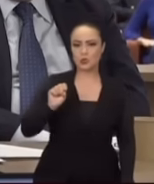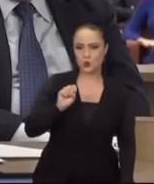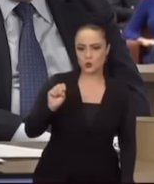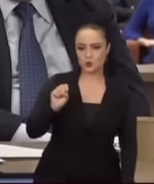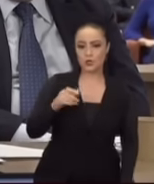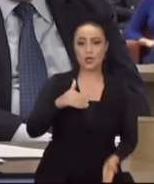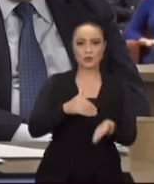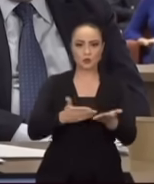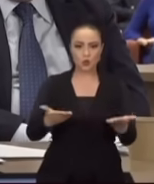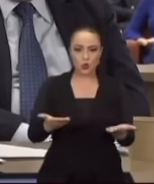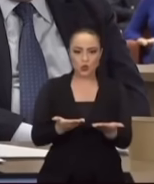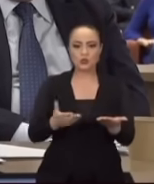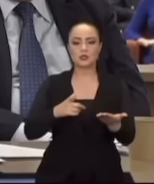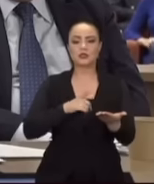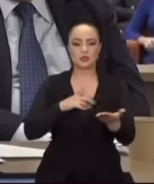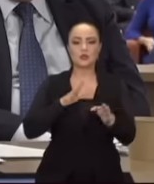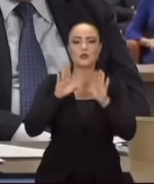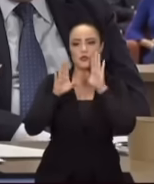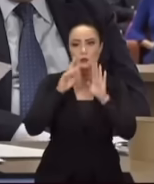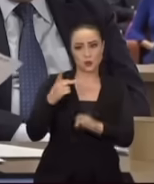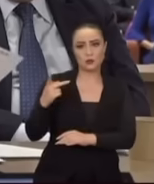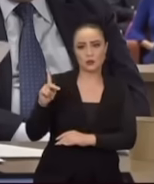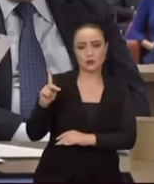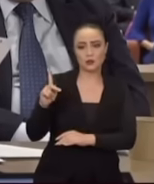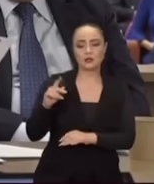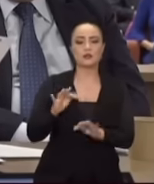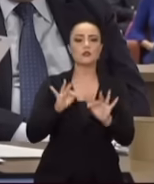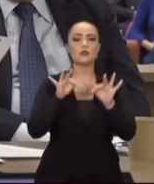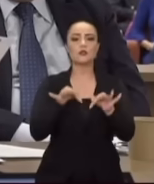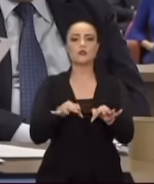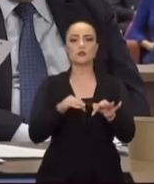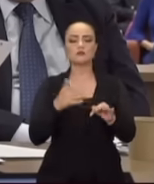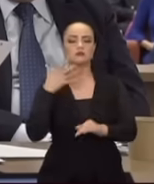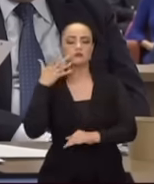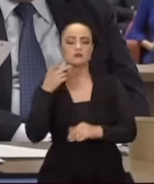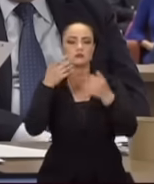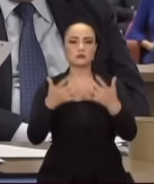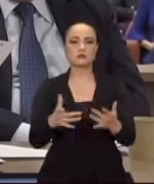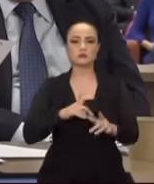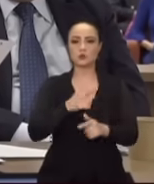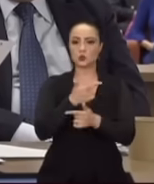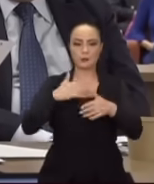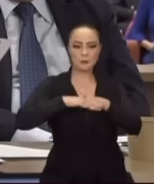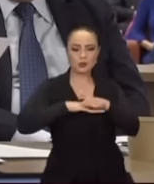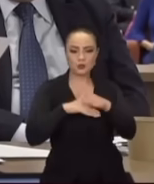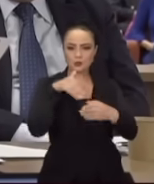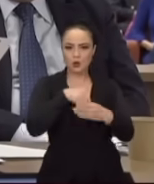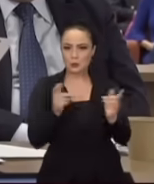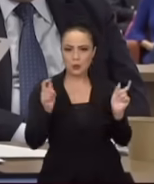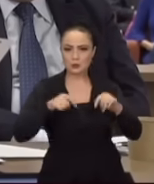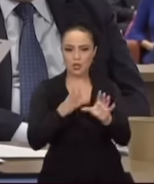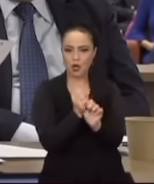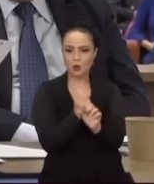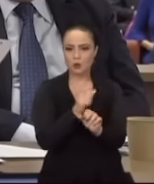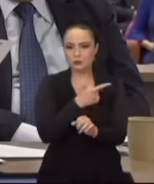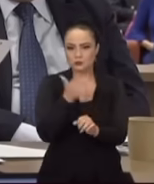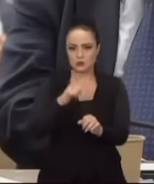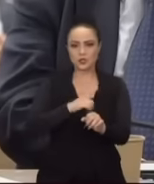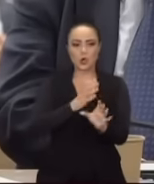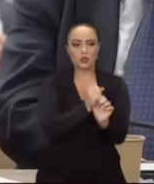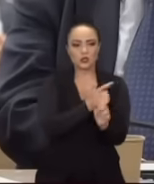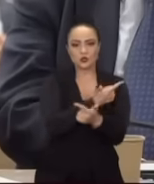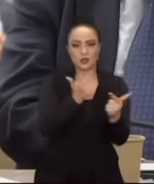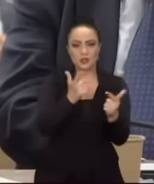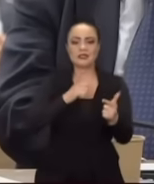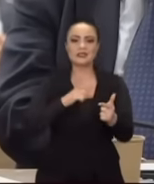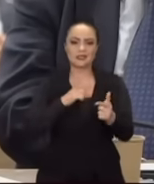até hoje está no Facebook dele, ele termina dizendo o seguinte: sem a impressão do voto, não há possibilidade de recontagem. Sem recontagem, a